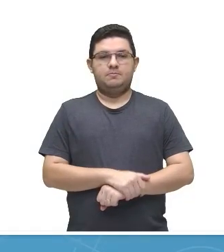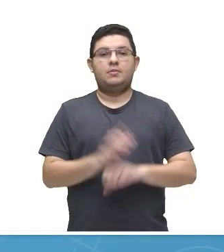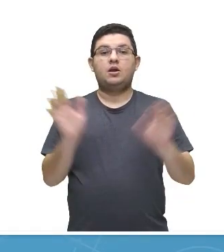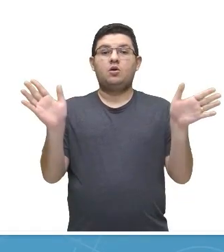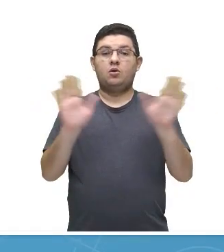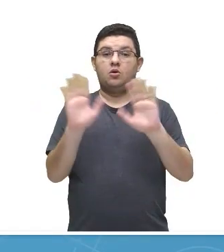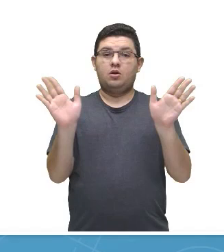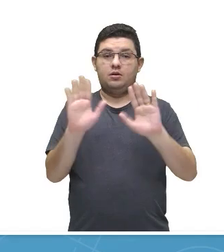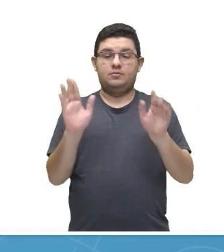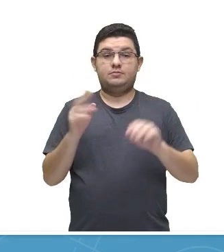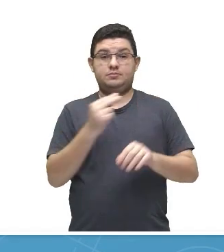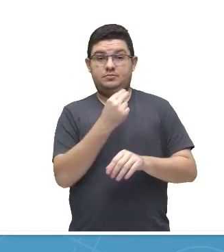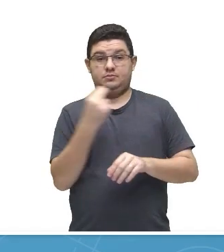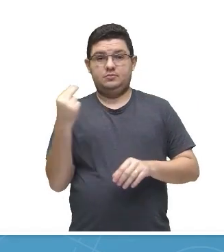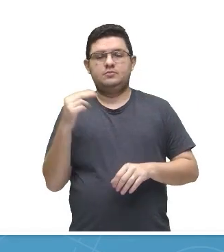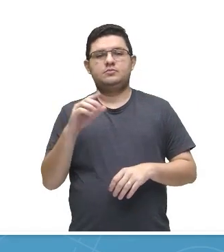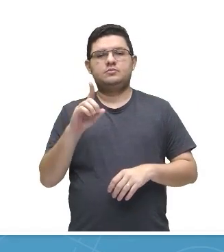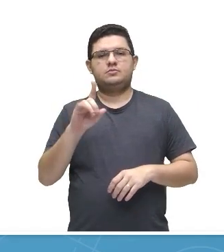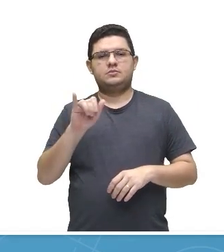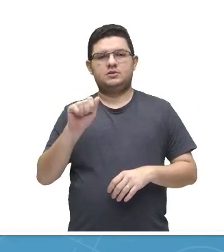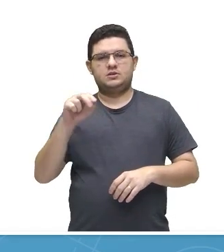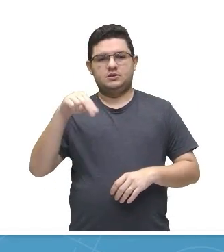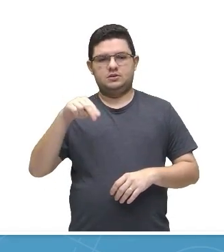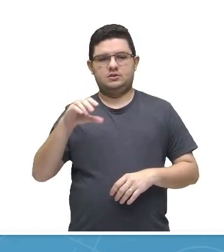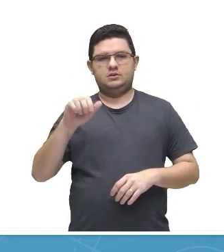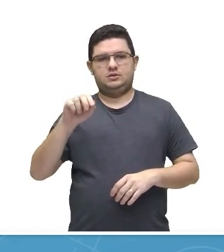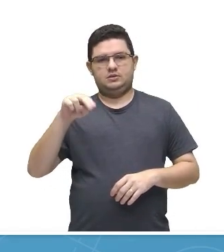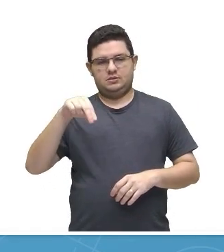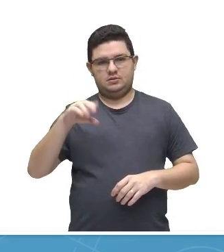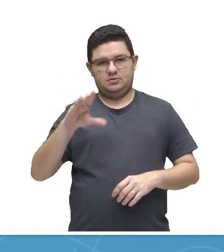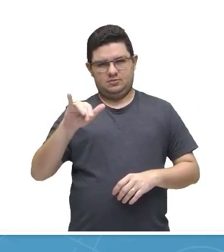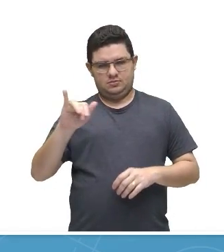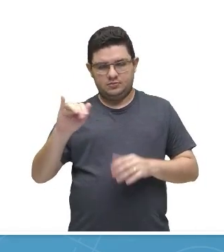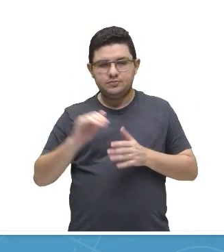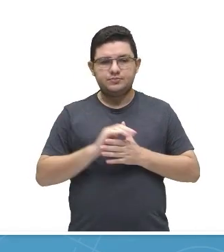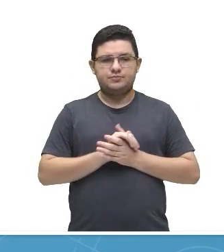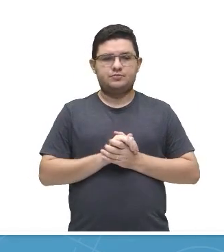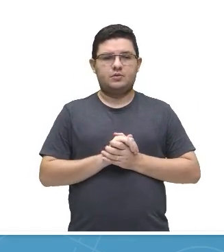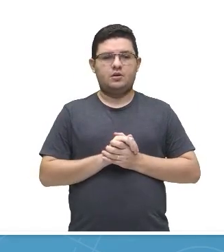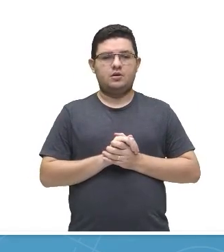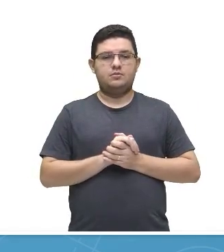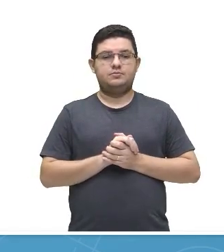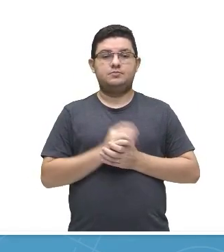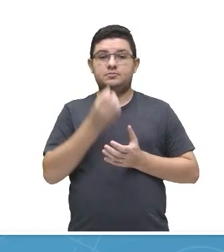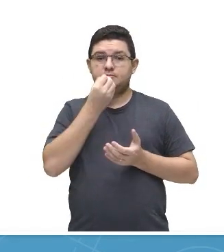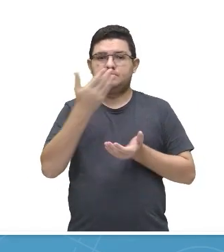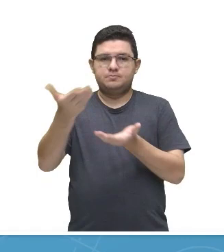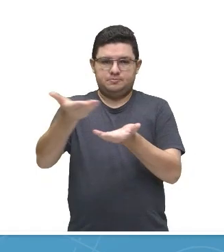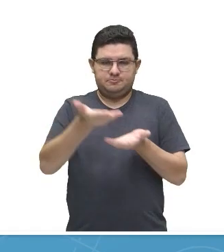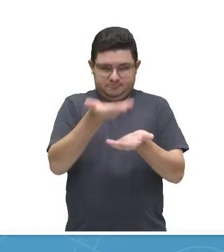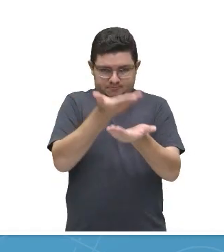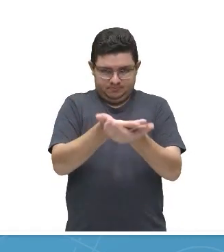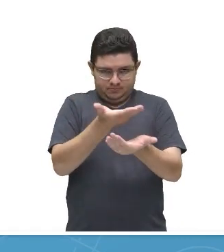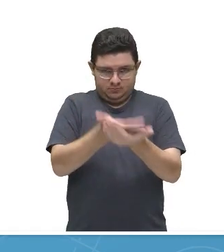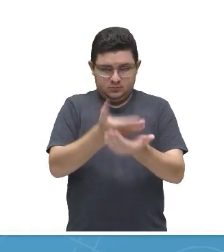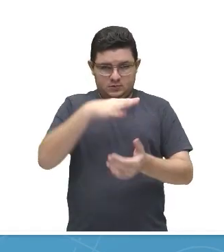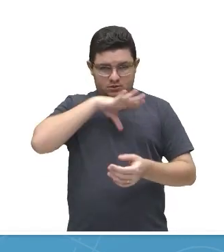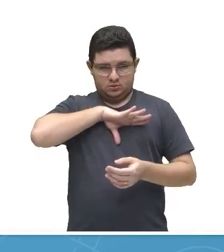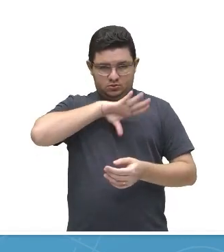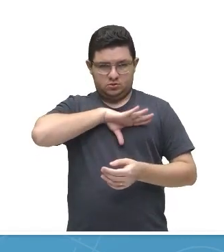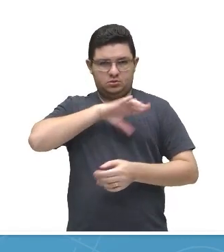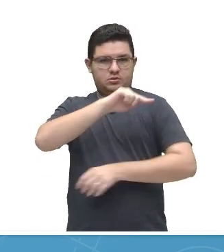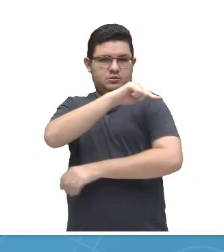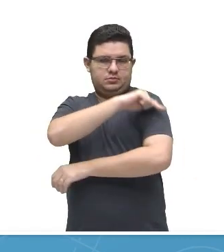Olá, eu sou a professora Dinanci. Sejam muito bem-vindos à nossa aula de língua portuguesa, nossa aula do 7º